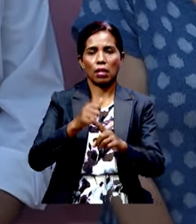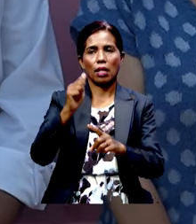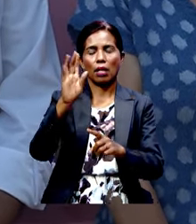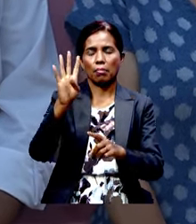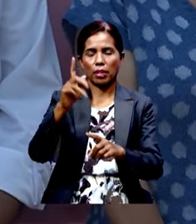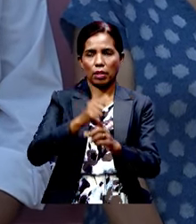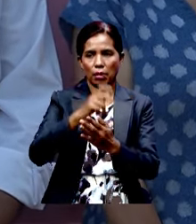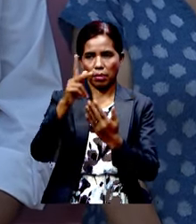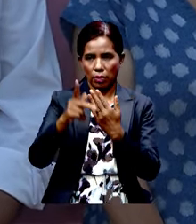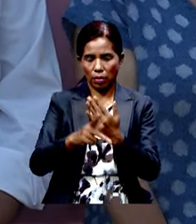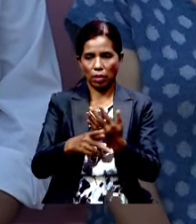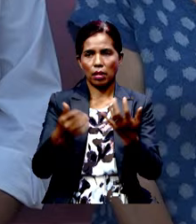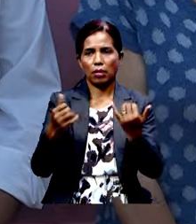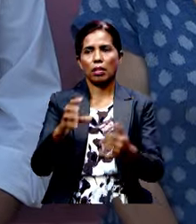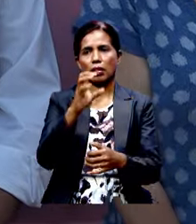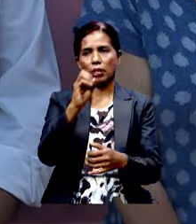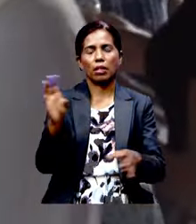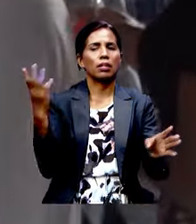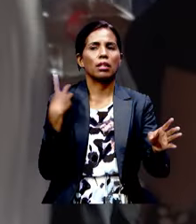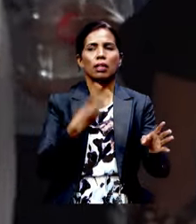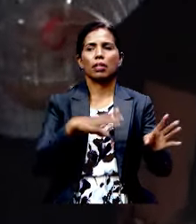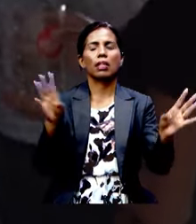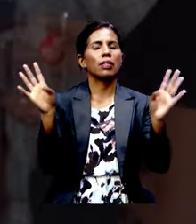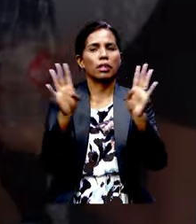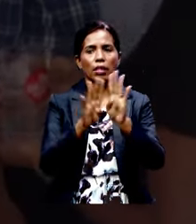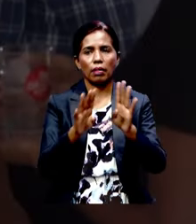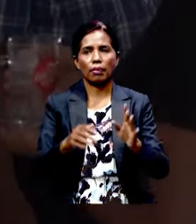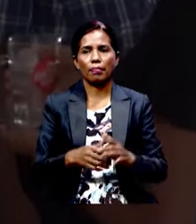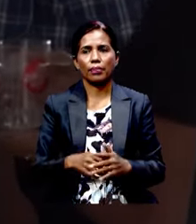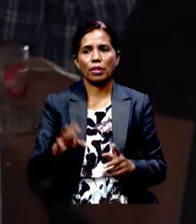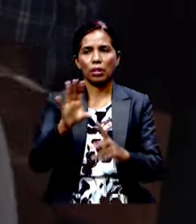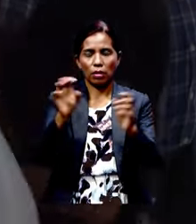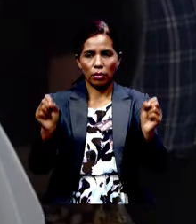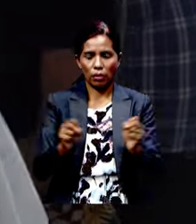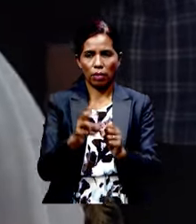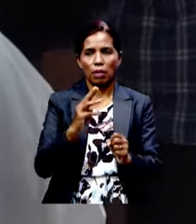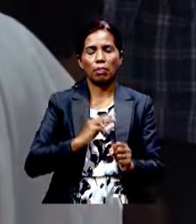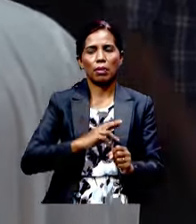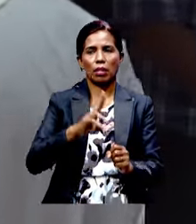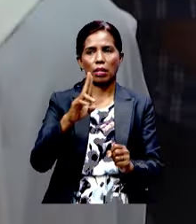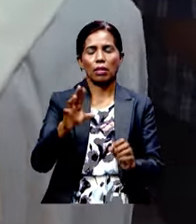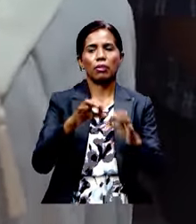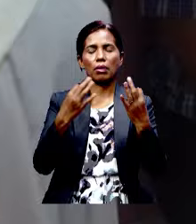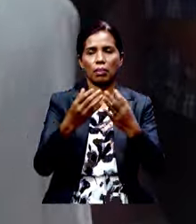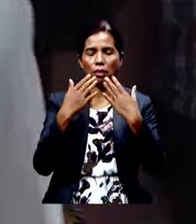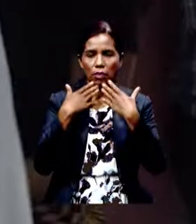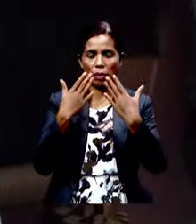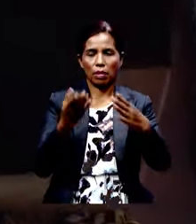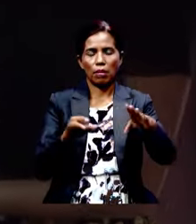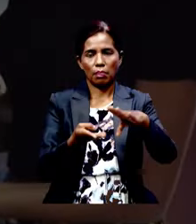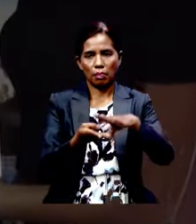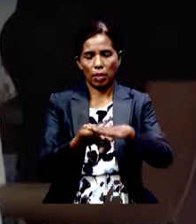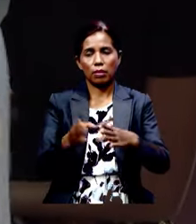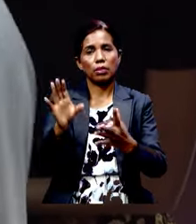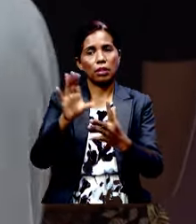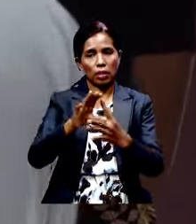konta ida fundo humanitaria mos agora zerona ita takaun. Além de ne, Sefe Sukuman Lewana, no família agradece ba Banco Central